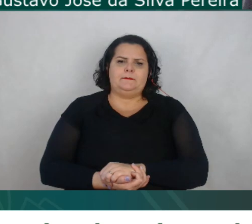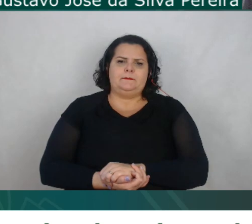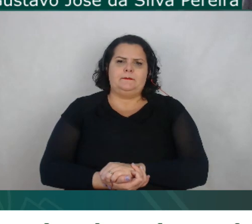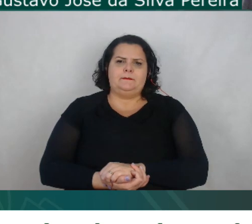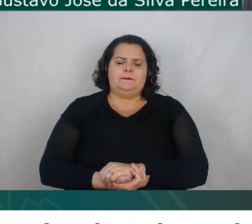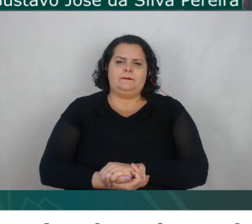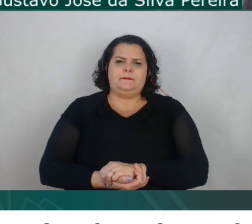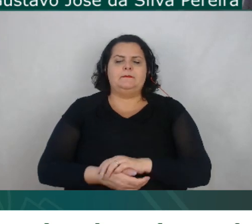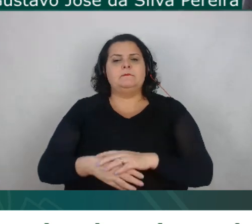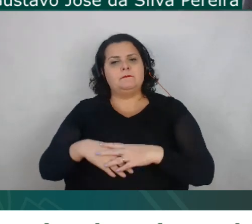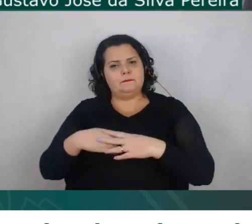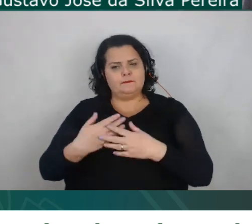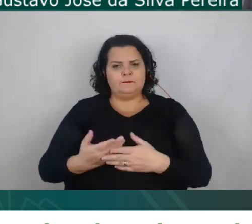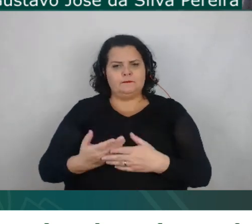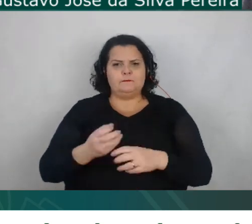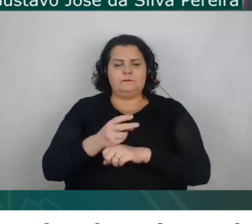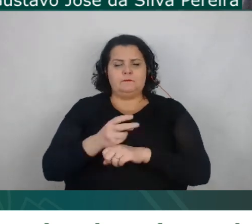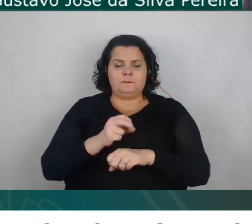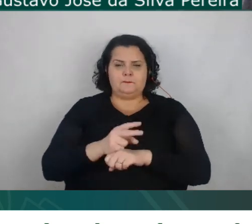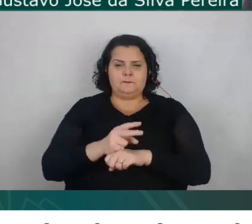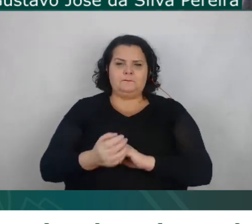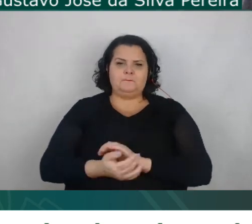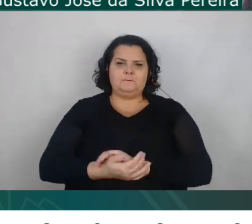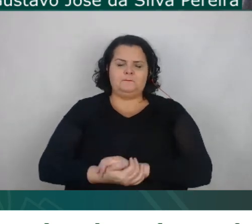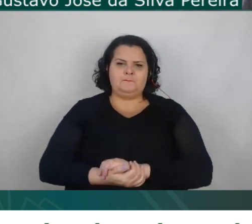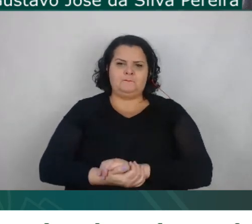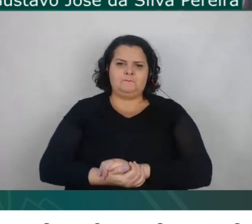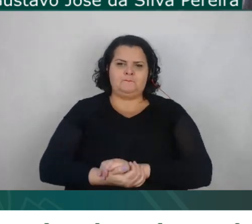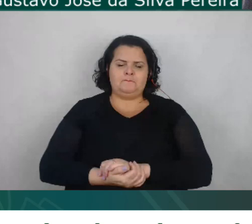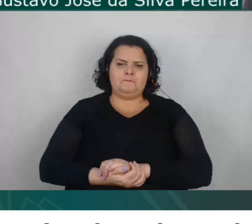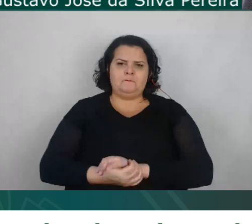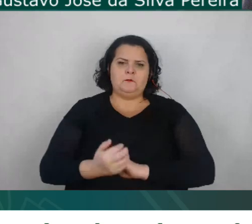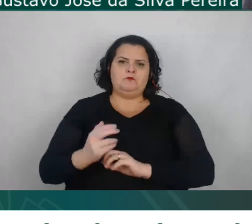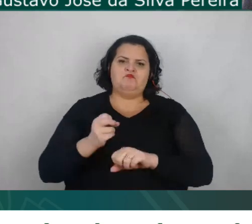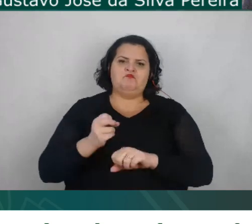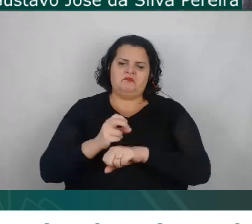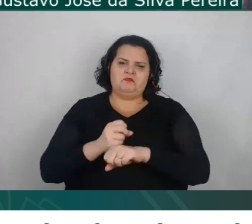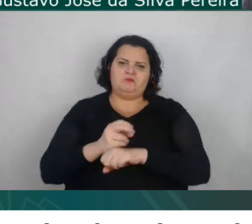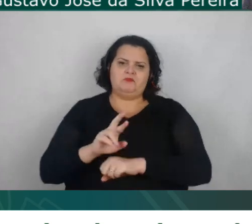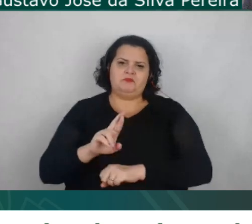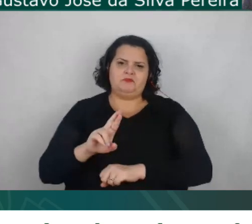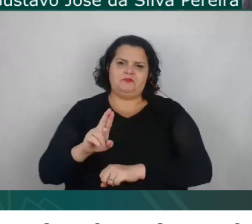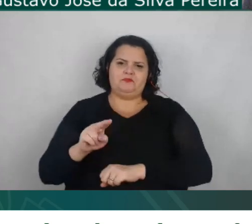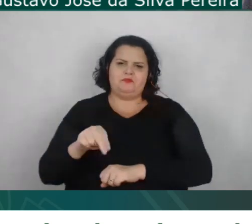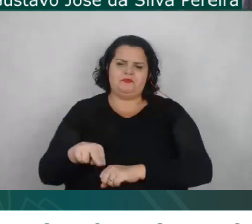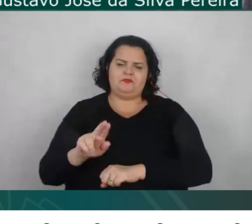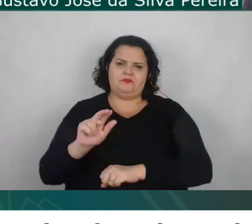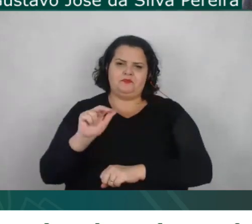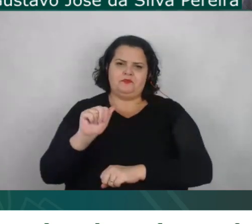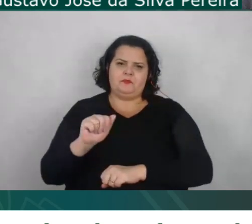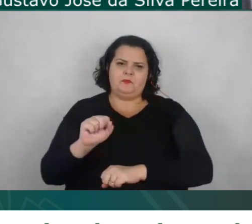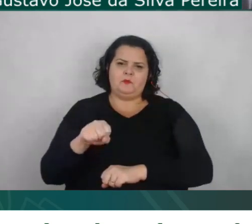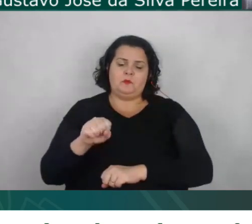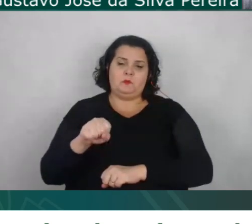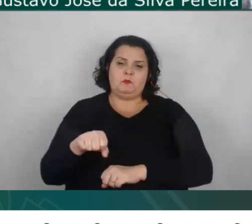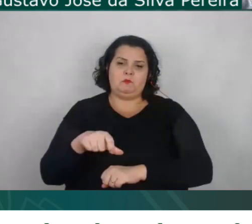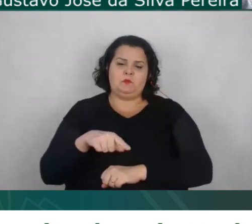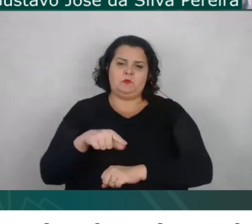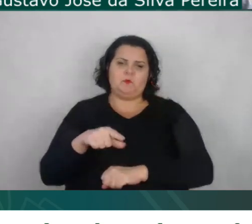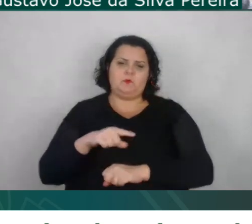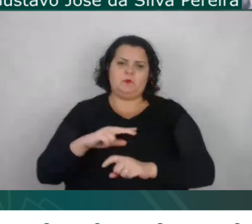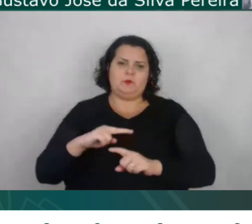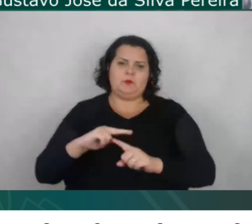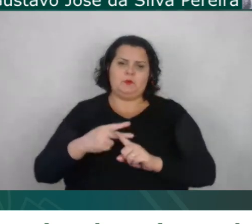Esse é um vírus RNA. E os vírus RNA, eles tendem a acumular erro durante a